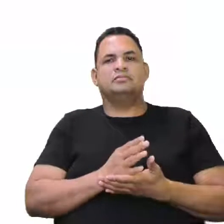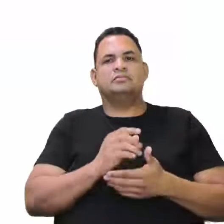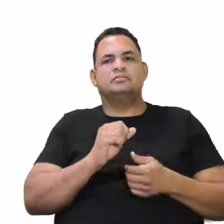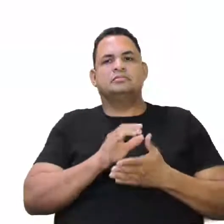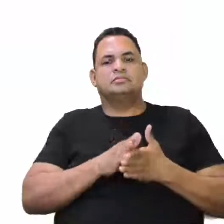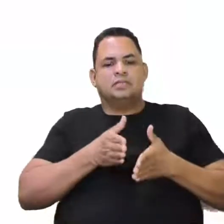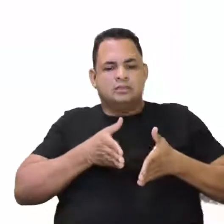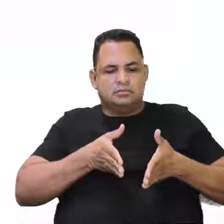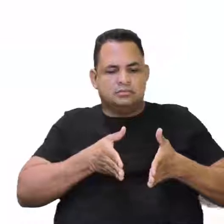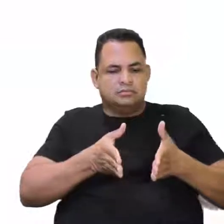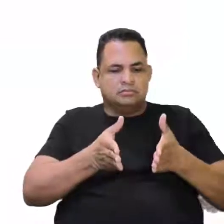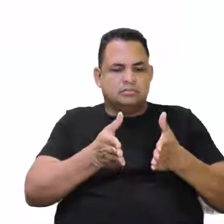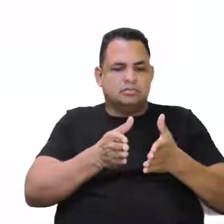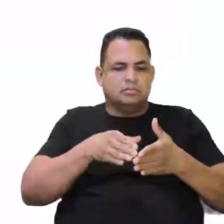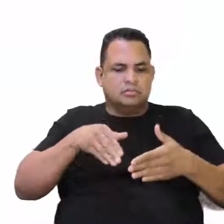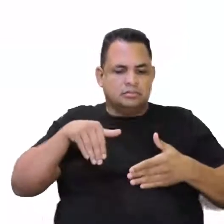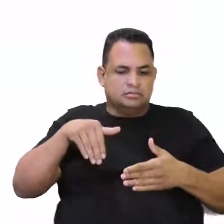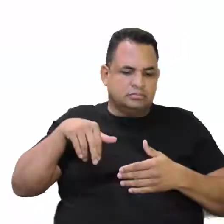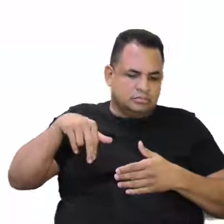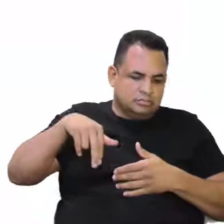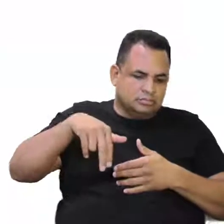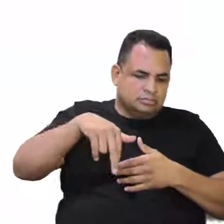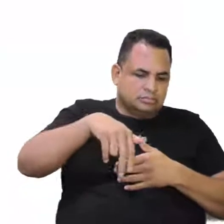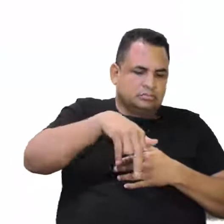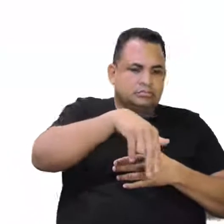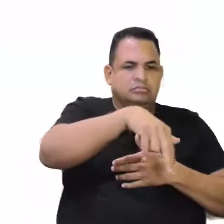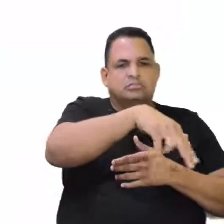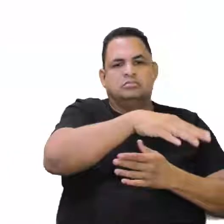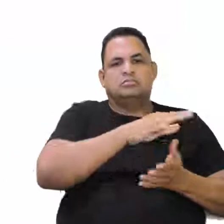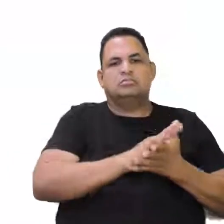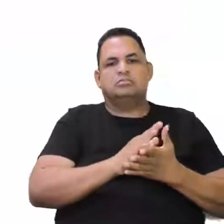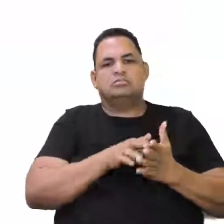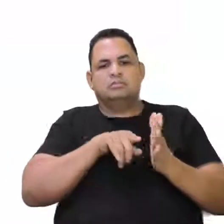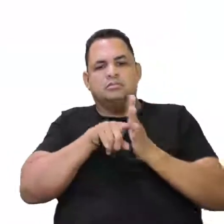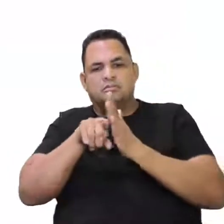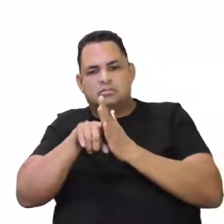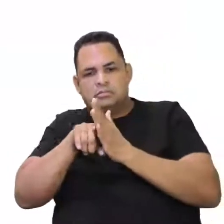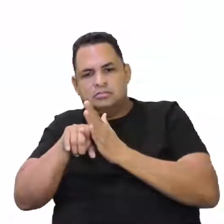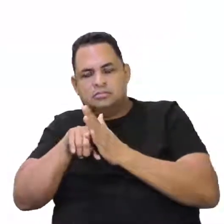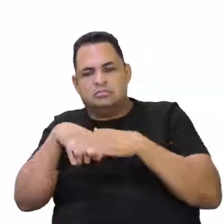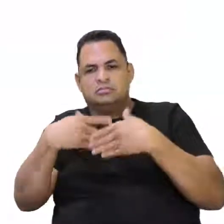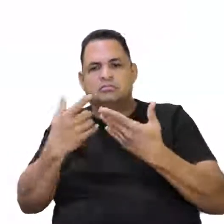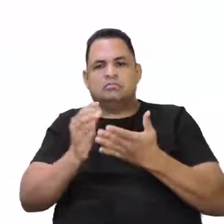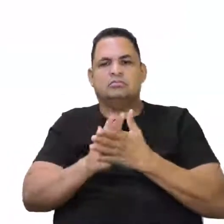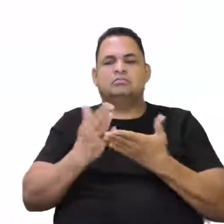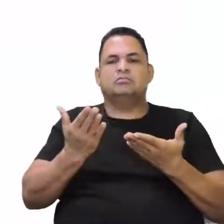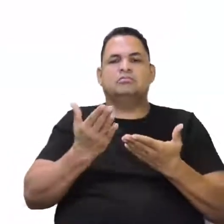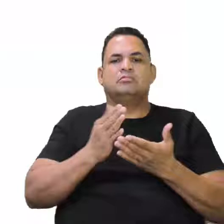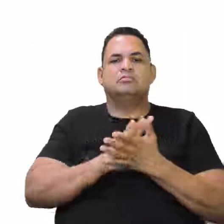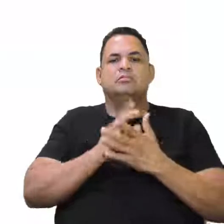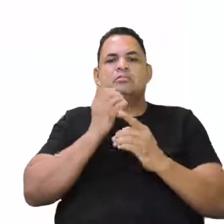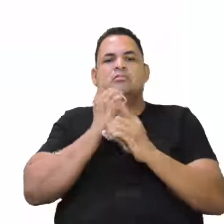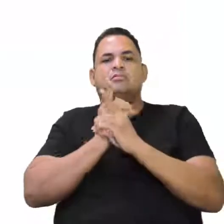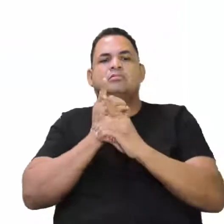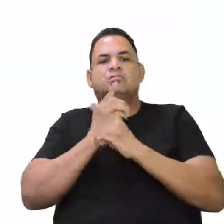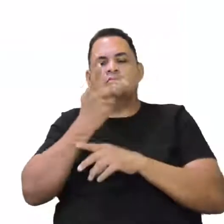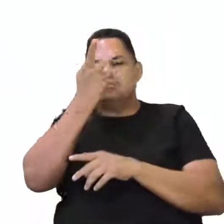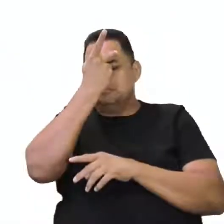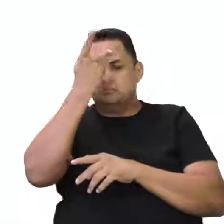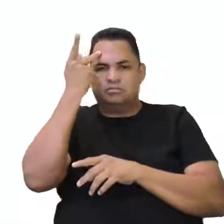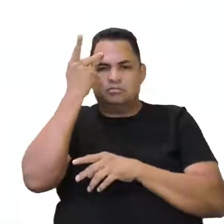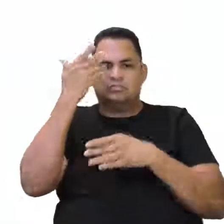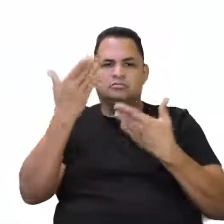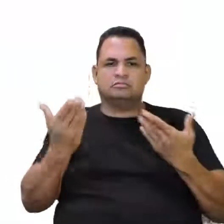fazendo trilhas, não vou dizer a localidade, mas estava fazendo trilhas, estava fazendo pesquisa, e o que aconteceu? A gente se deparou com uma